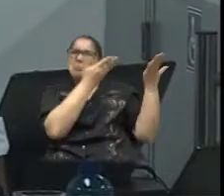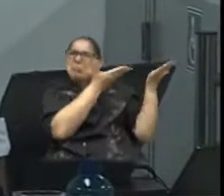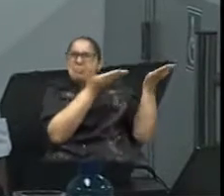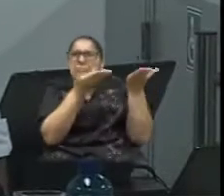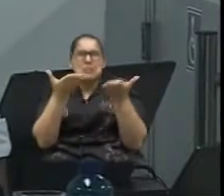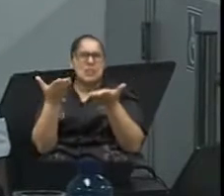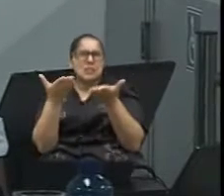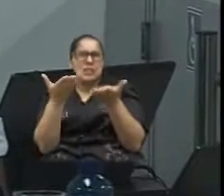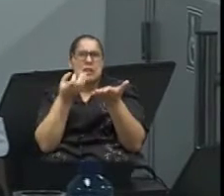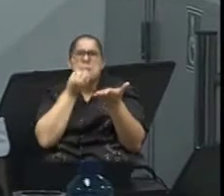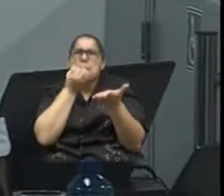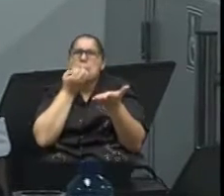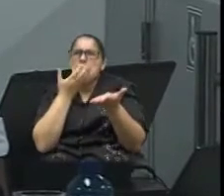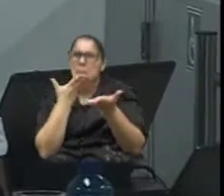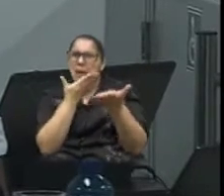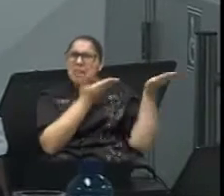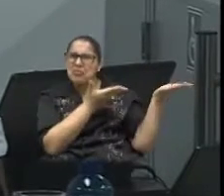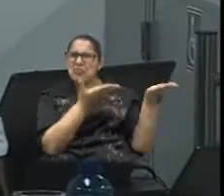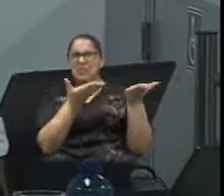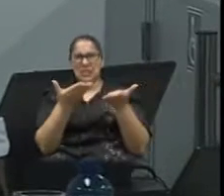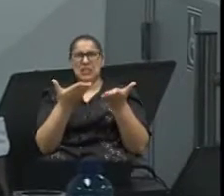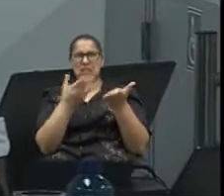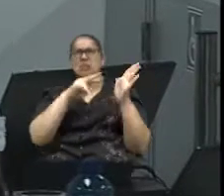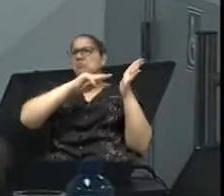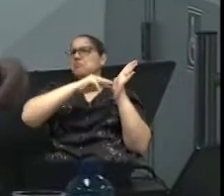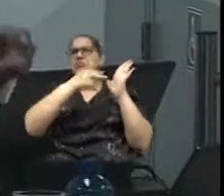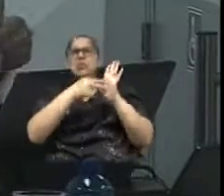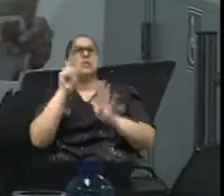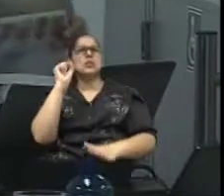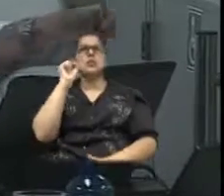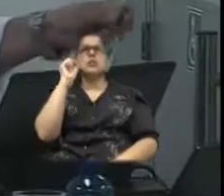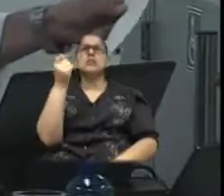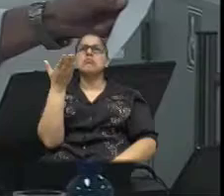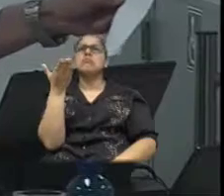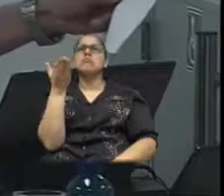É, doutor Marcelo, bem-vindo à amostra daqui?